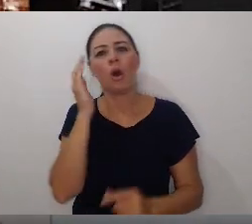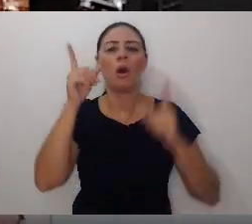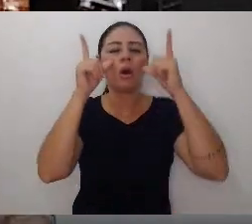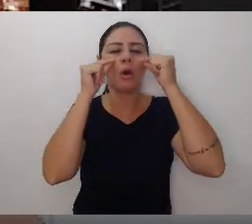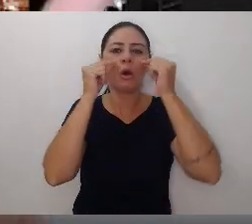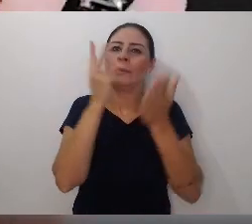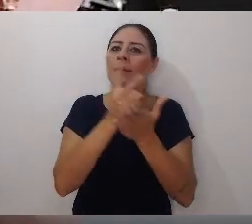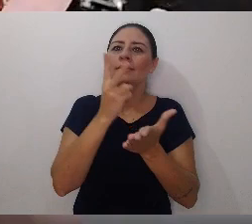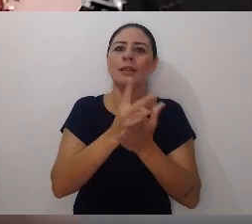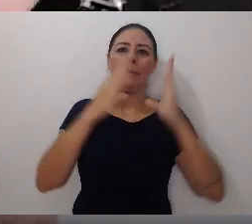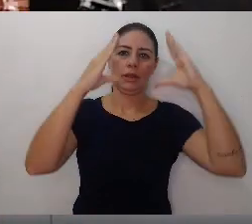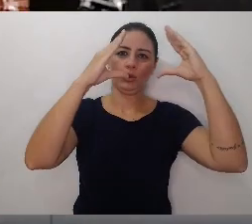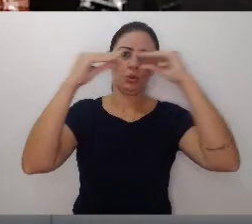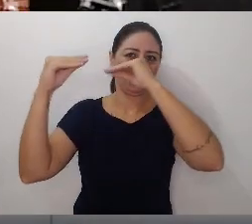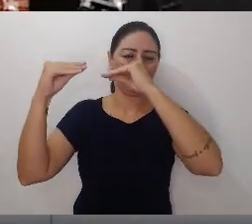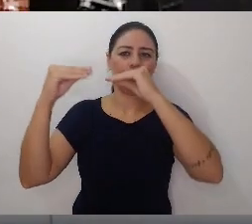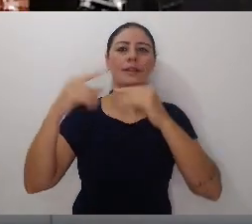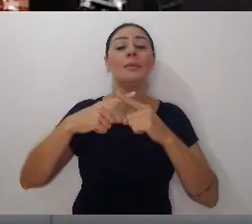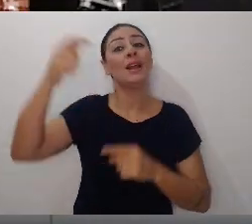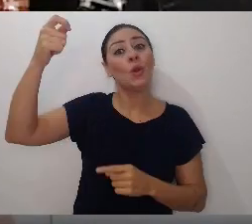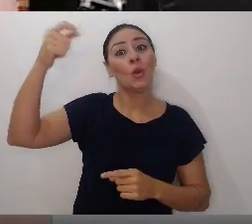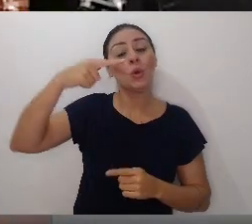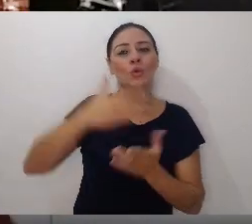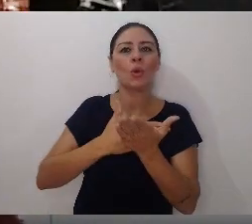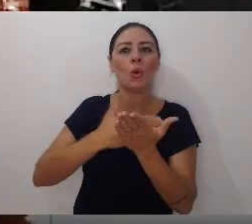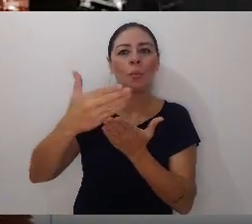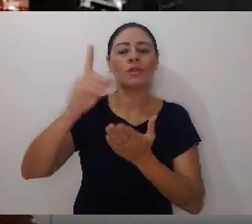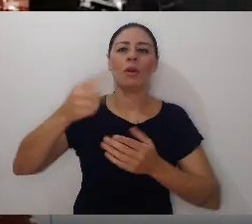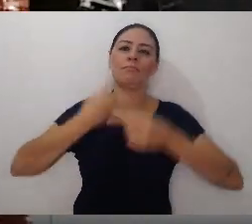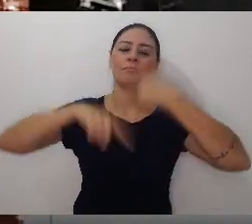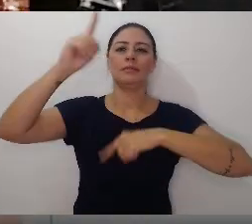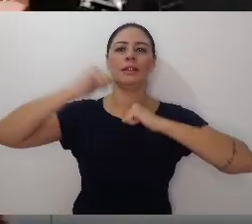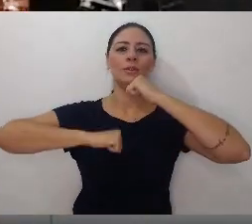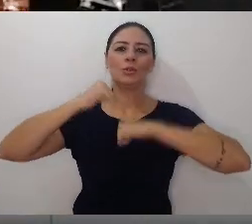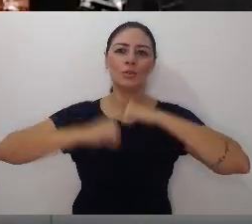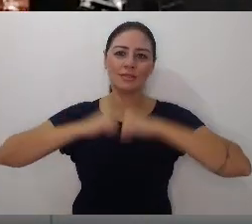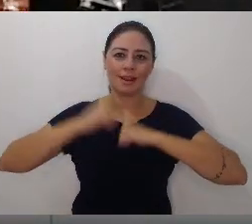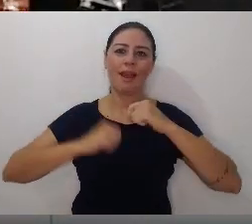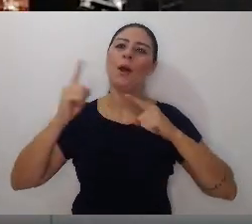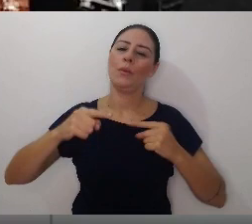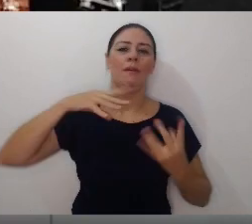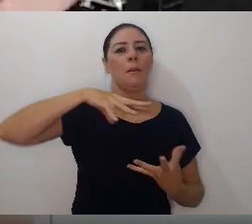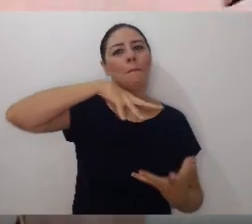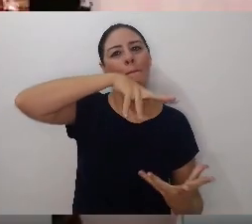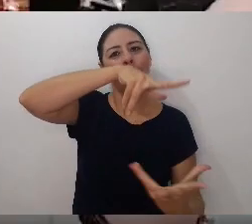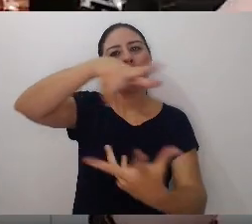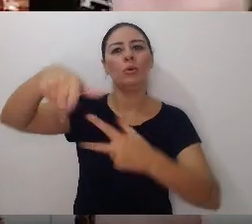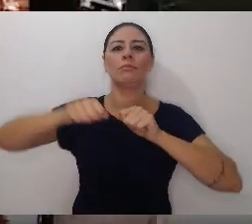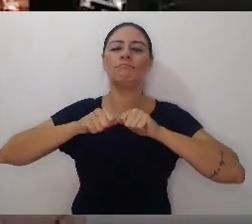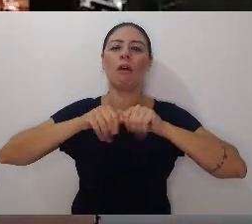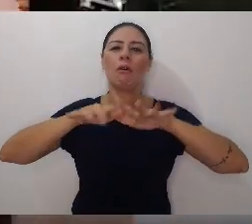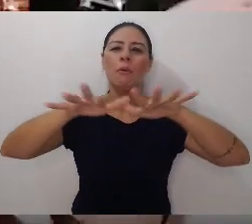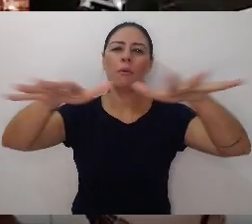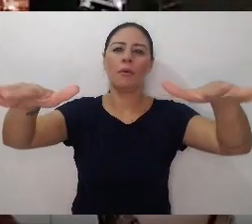assim. O resto, todo mundo dormia. Porque a luz veio na Revolução Industrial, ela foi espalhada